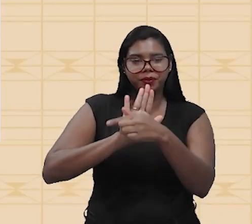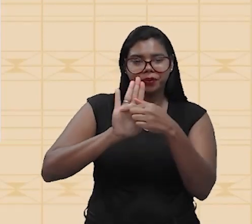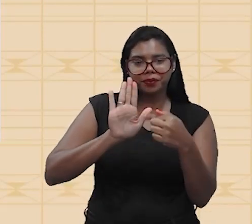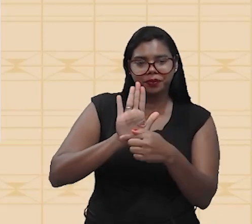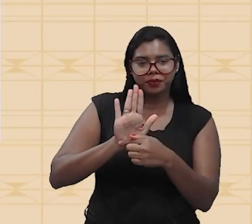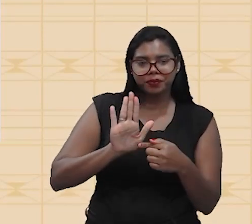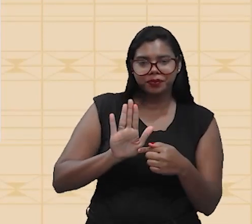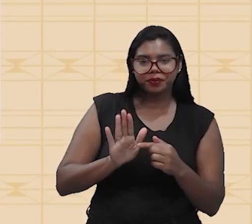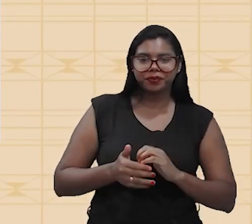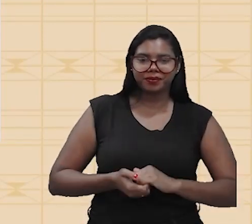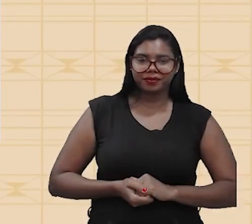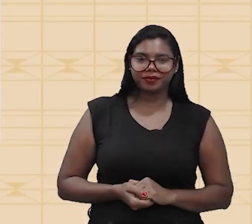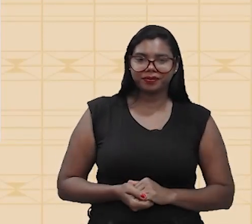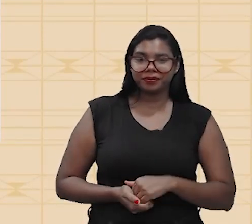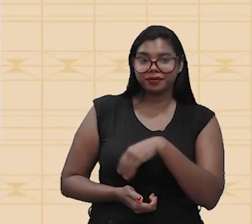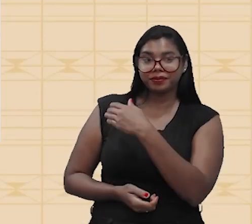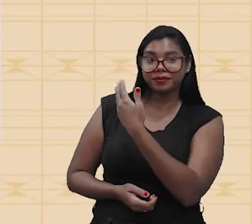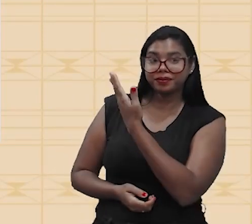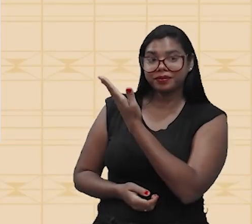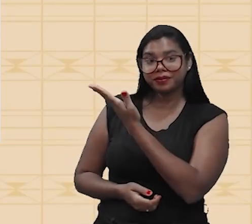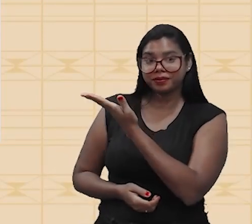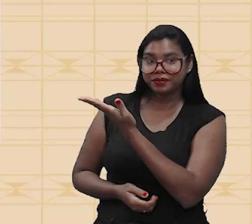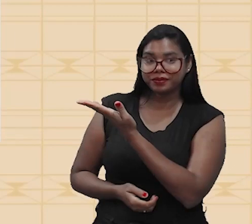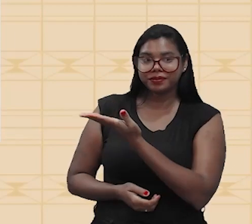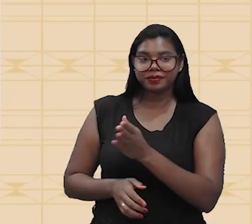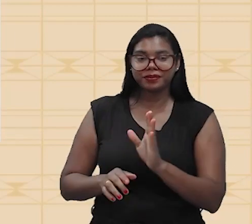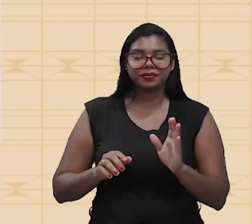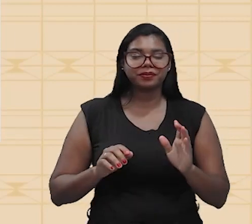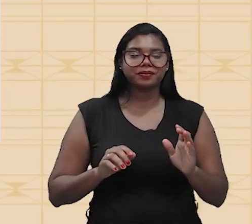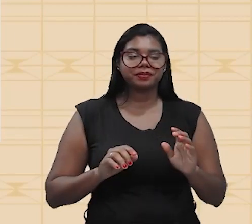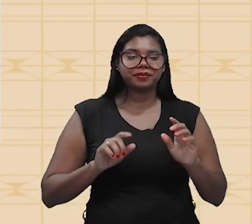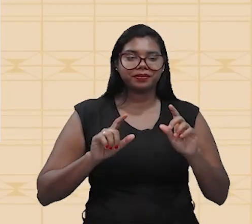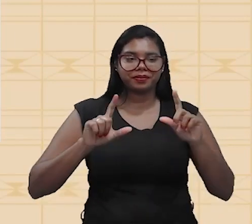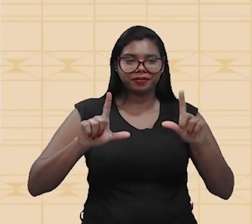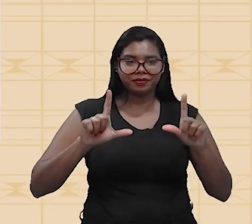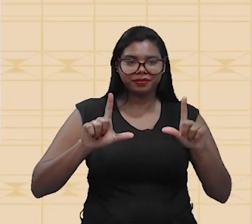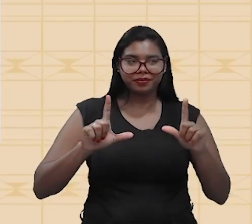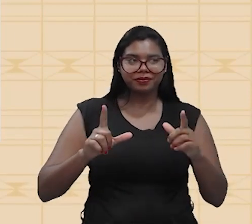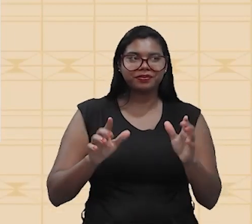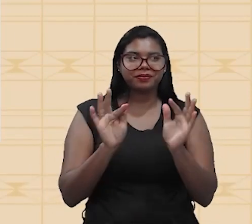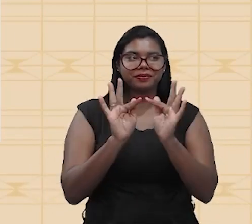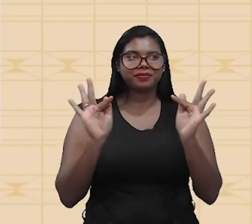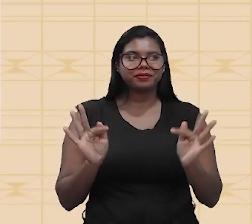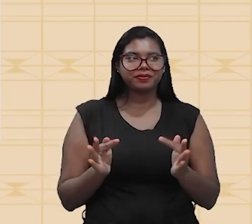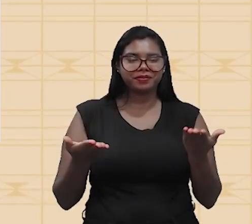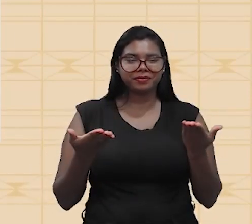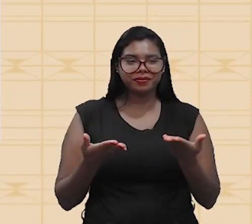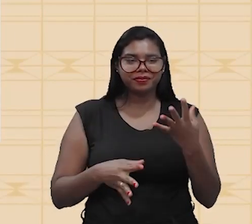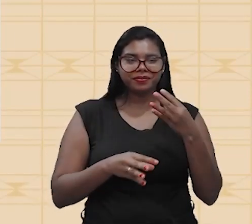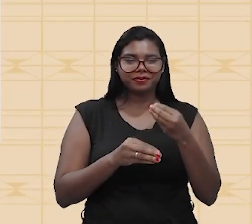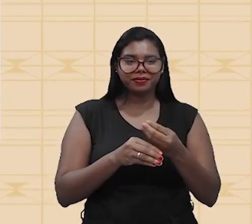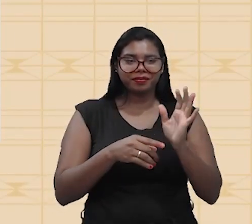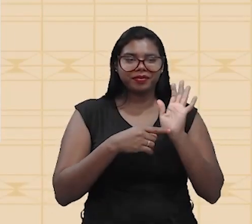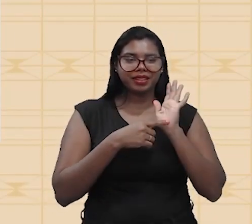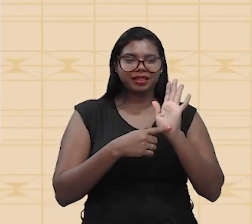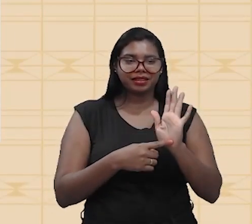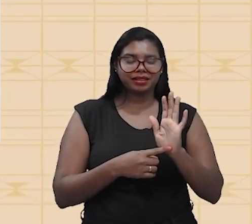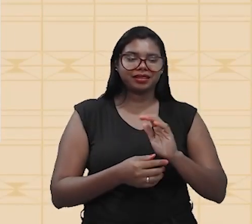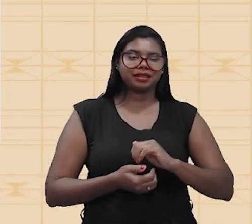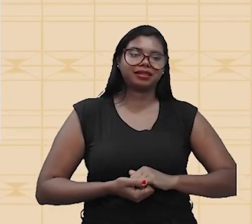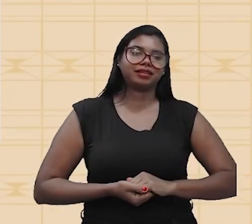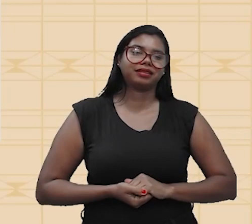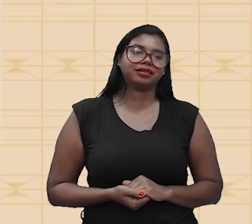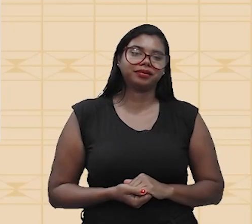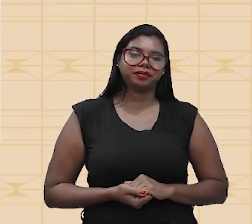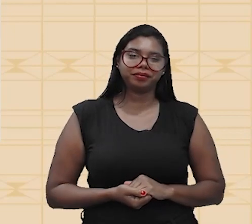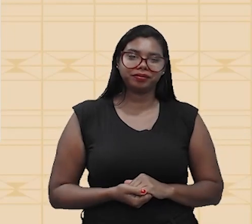legal. Marca-texto. E quero dar um destaque aqui a essa função que está representada